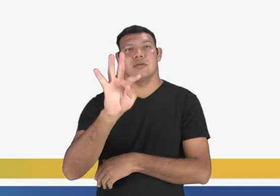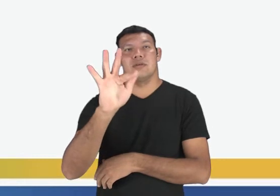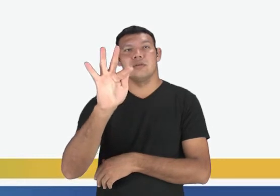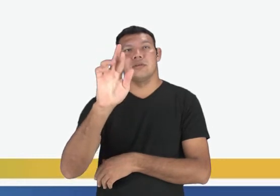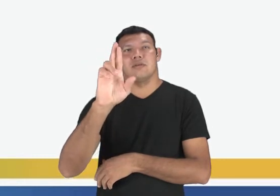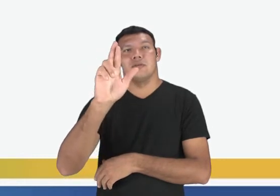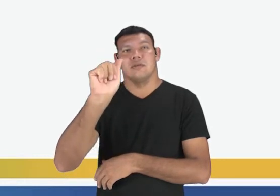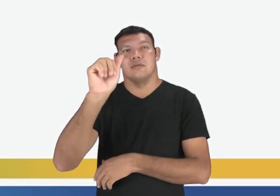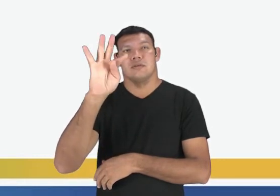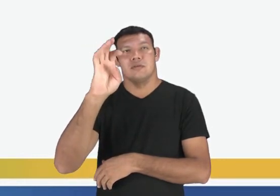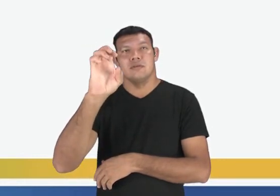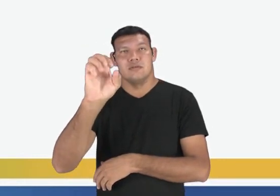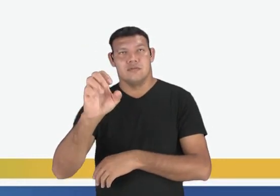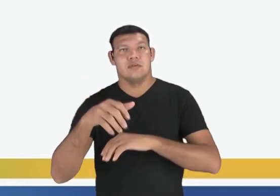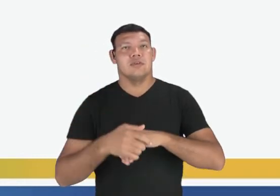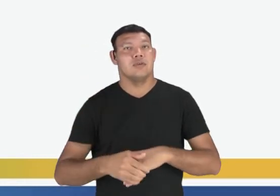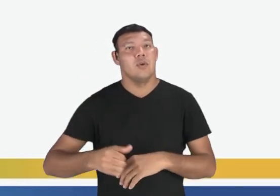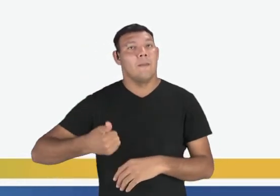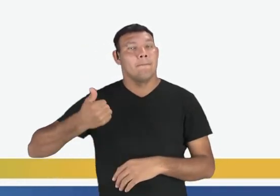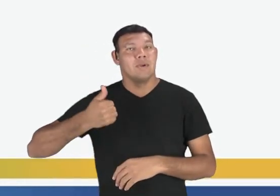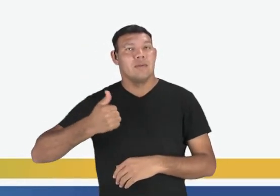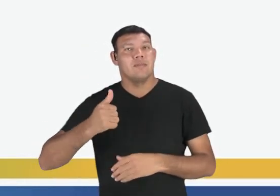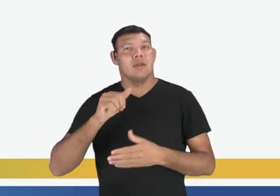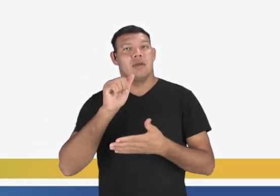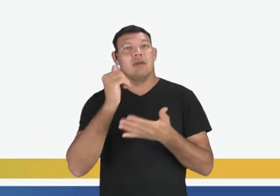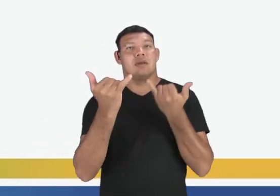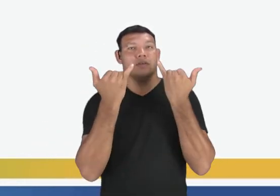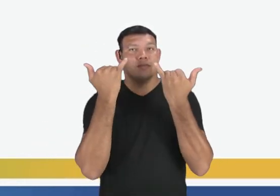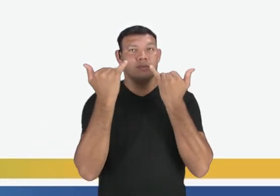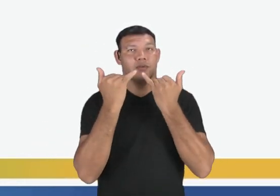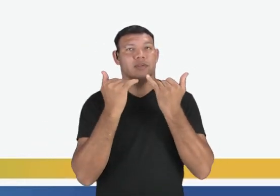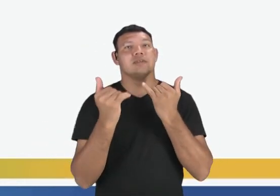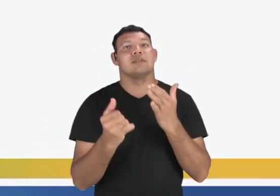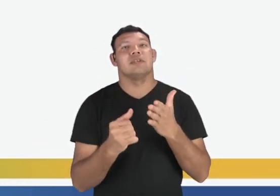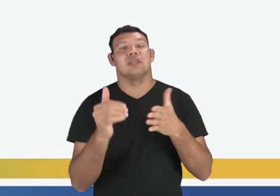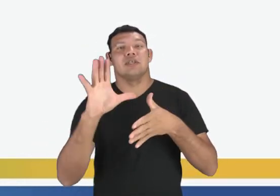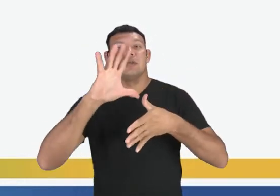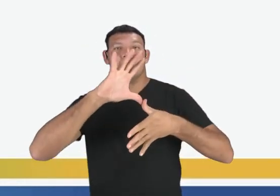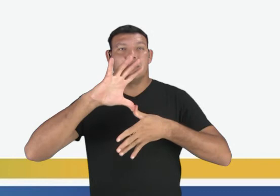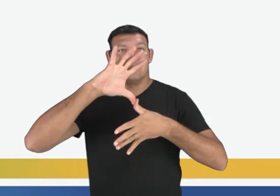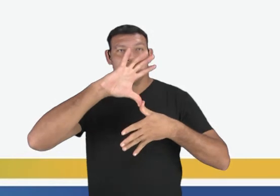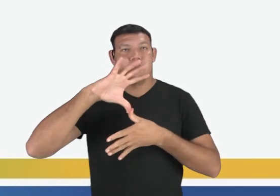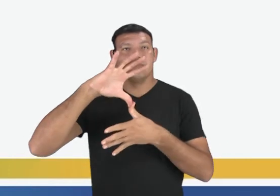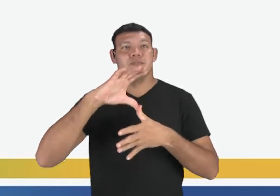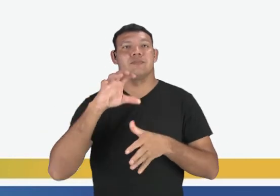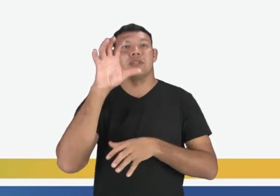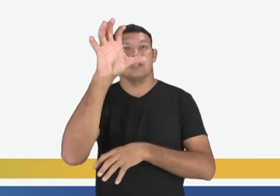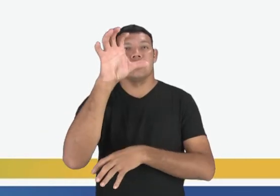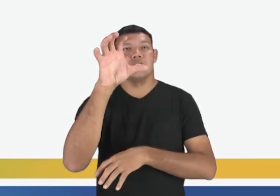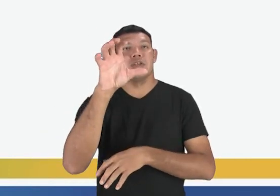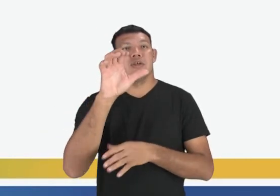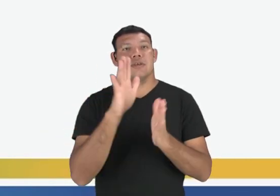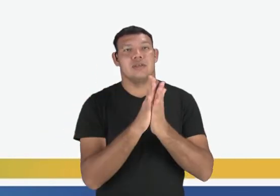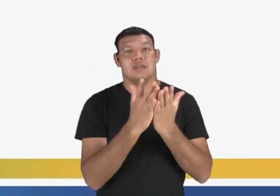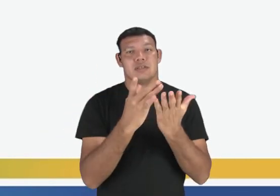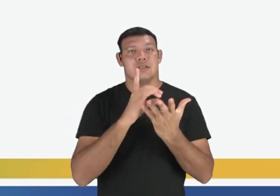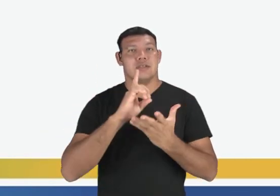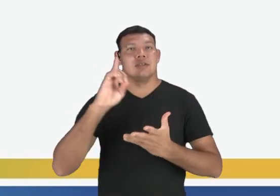A, citologia, letra B, criptografia, letra C, caligrafia ou letra